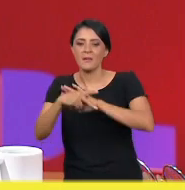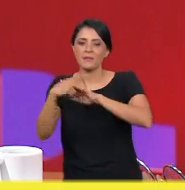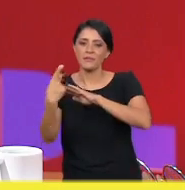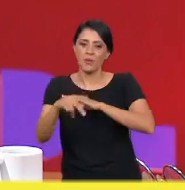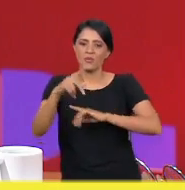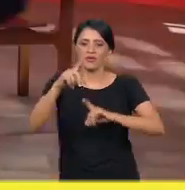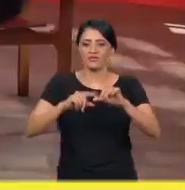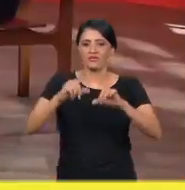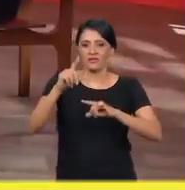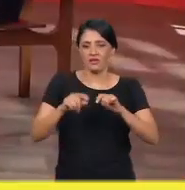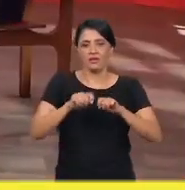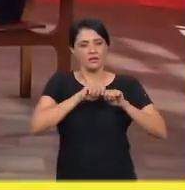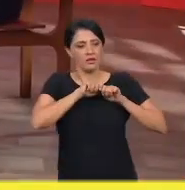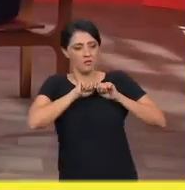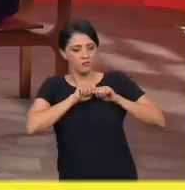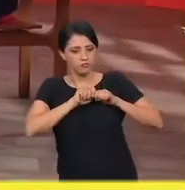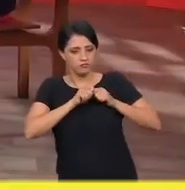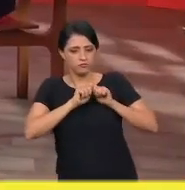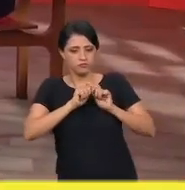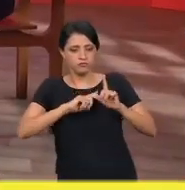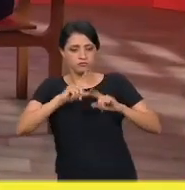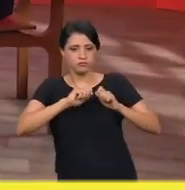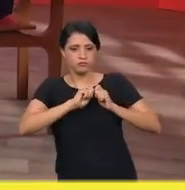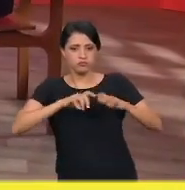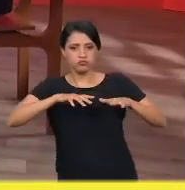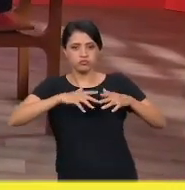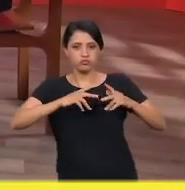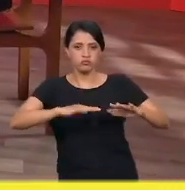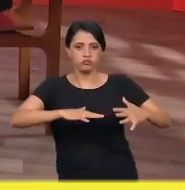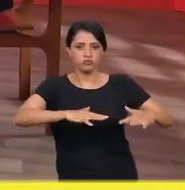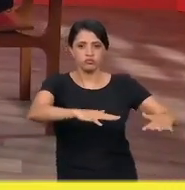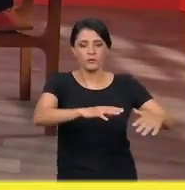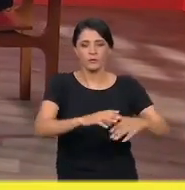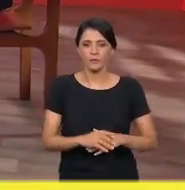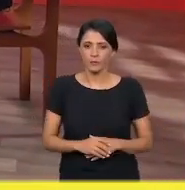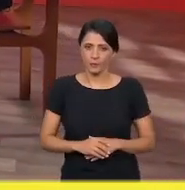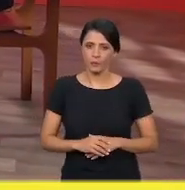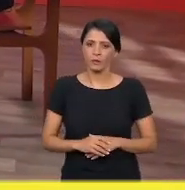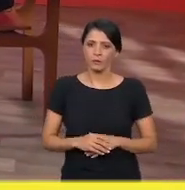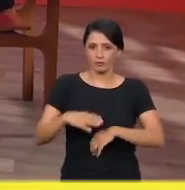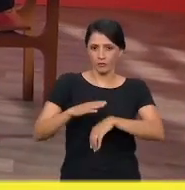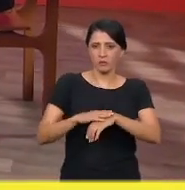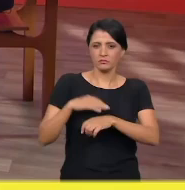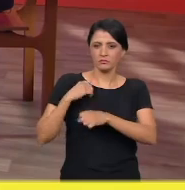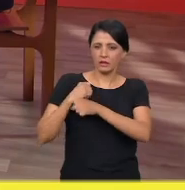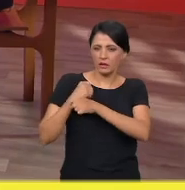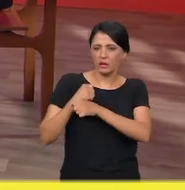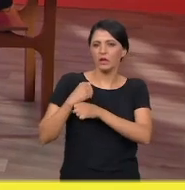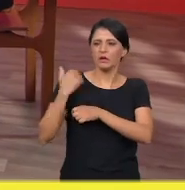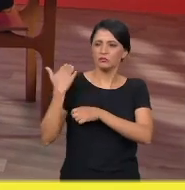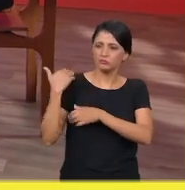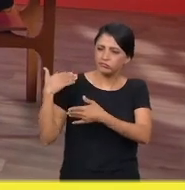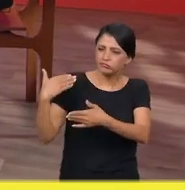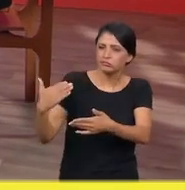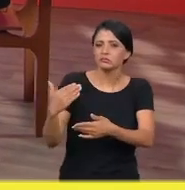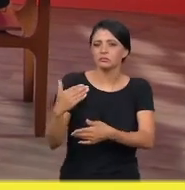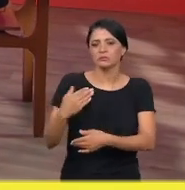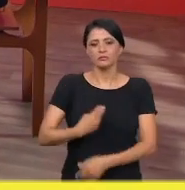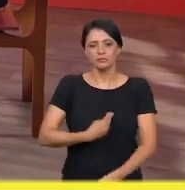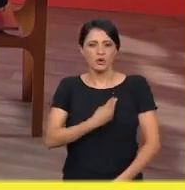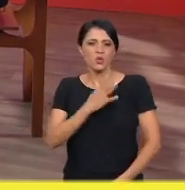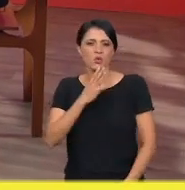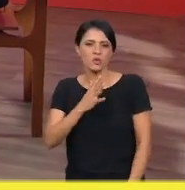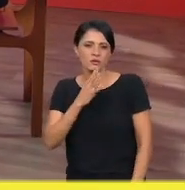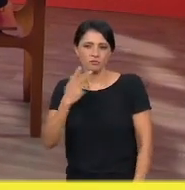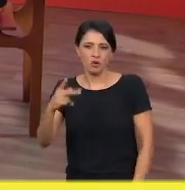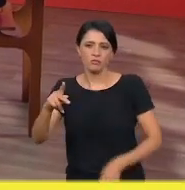algum modo. Sim. Doutora, durante muito tempo a gente viu, pelo conhecimento